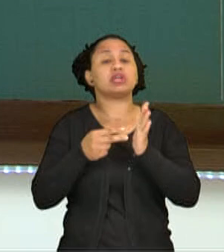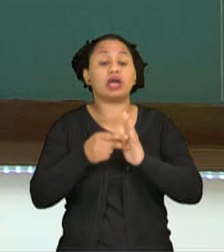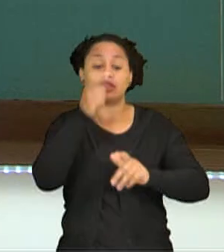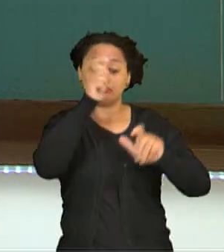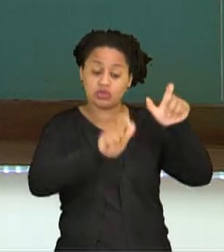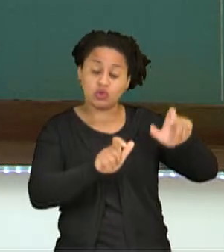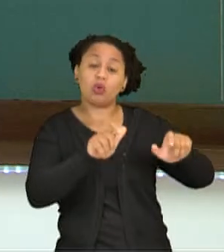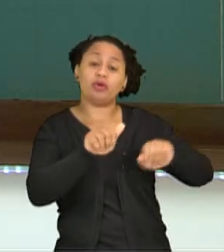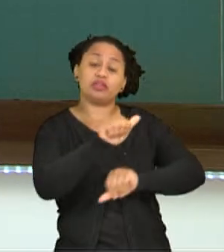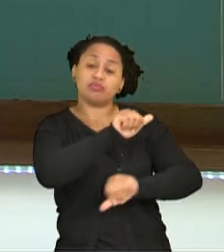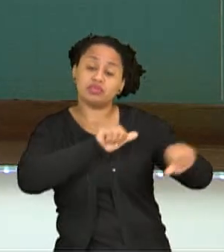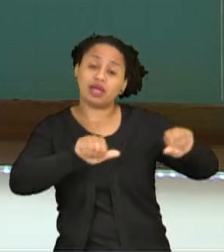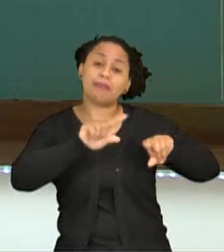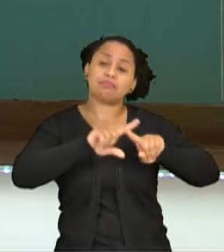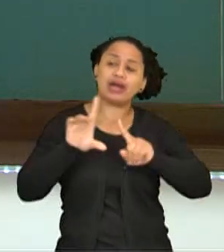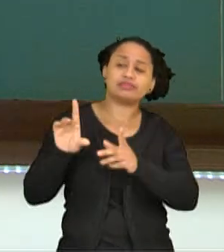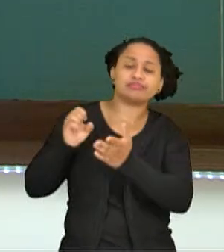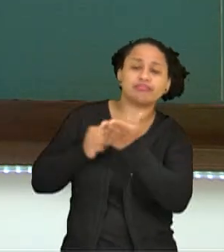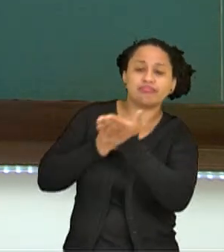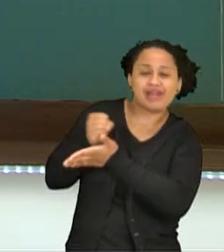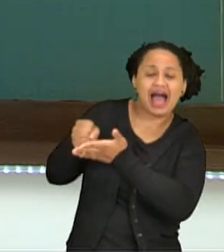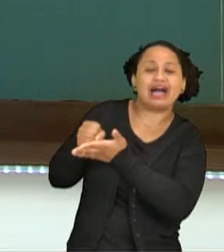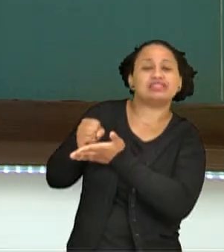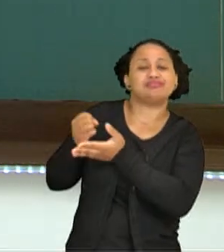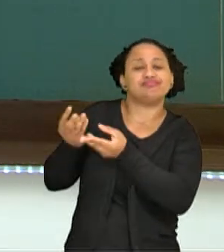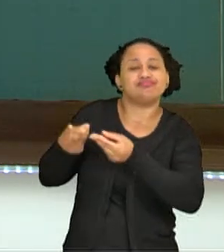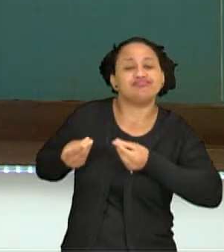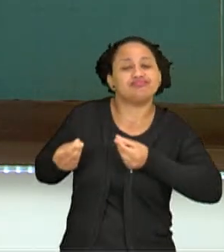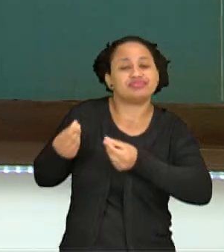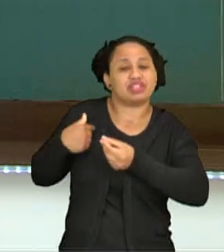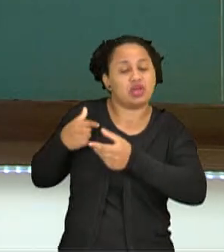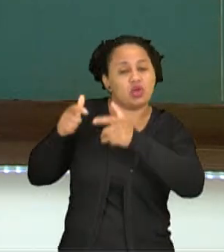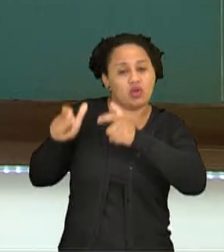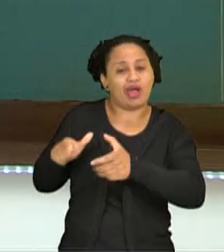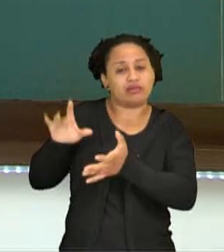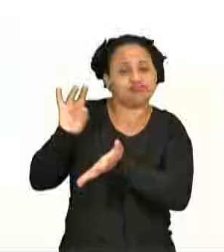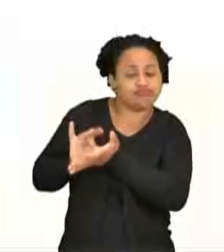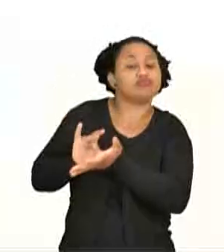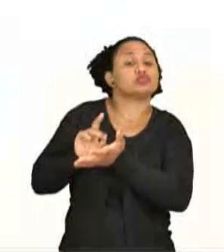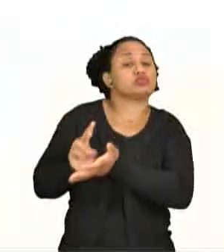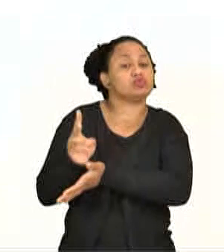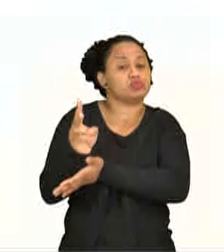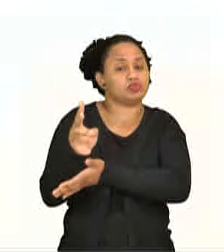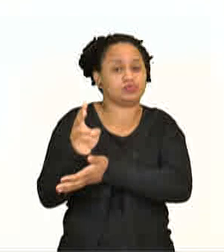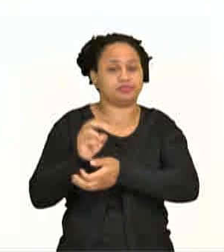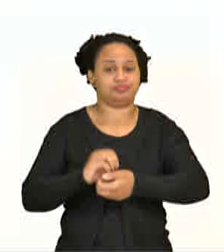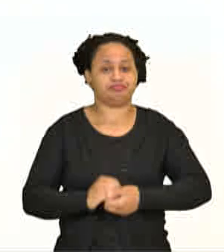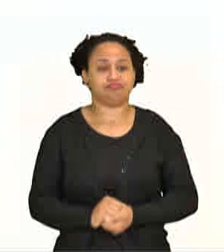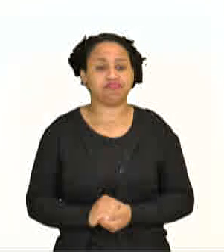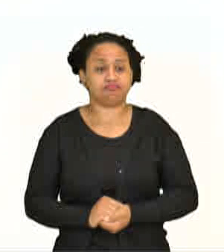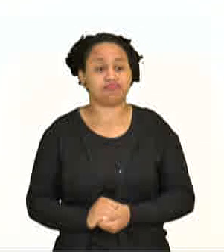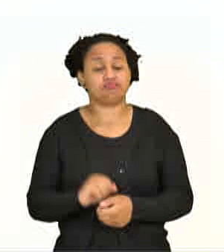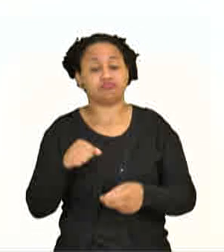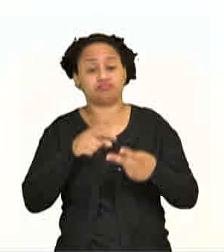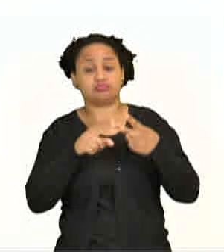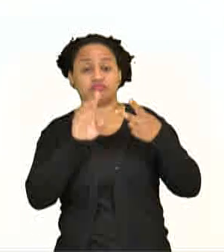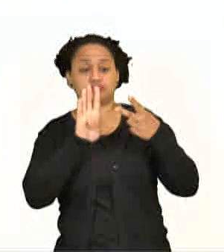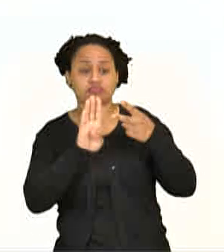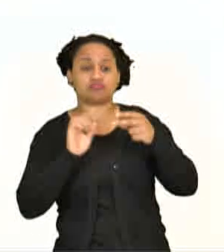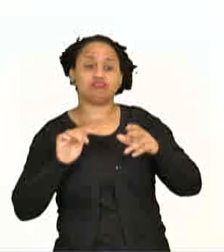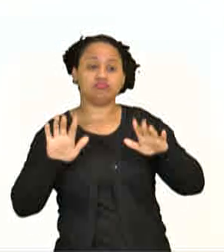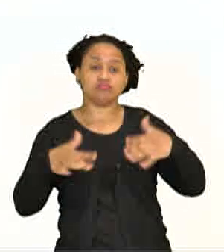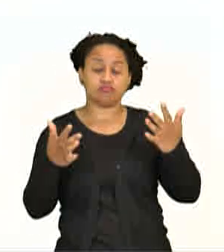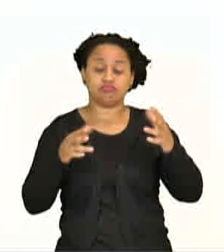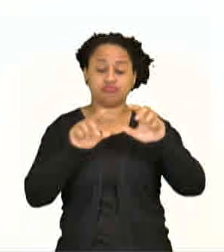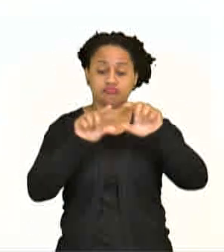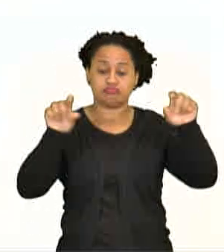mudar, mas as suas raízes, seus alicerces, permanecem. Segunda questão, né? Será que nesse texto,